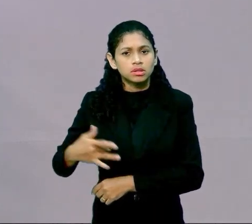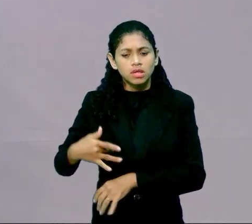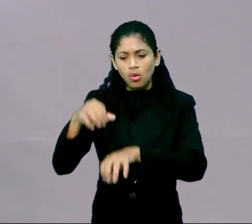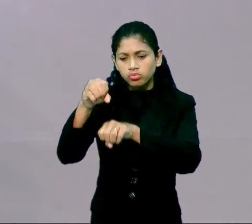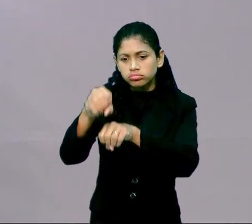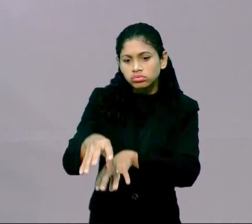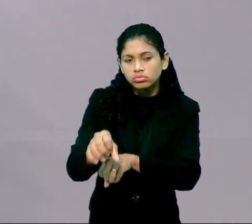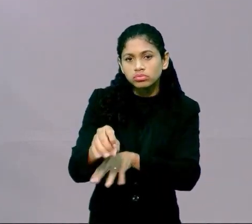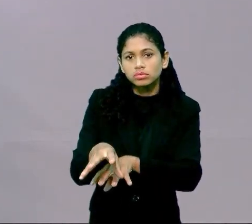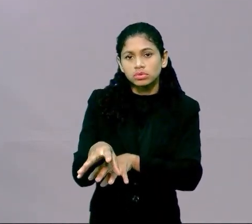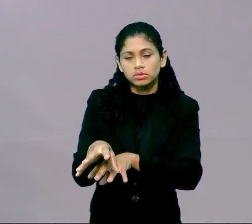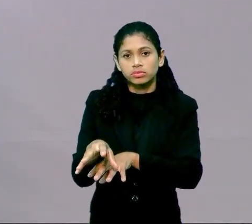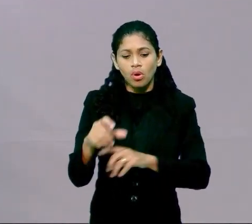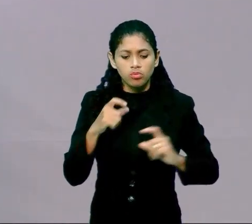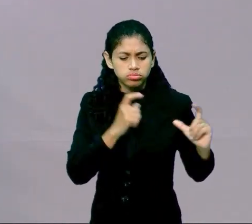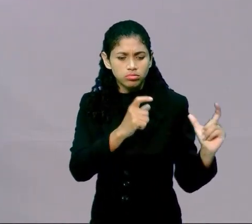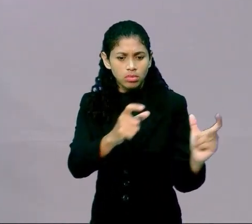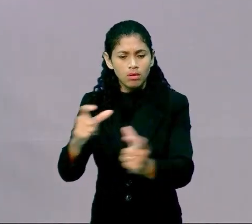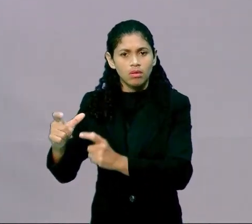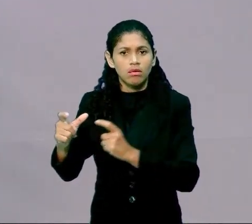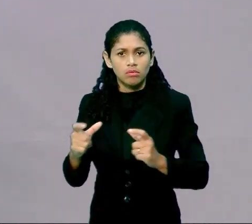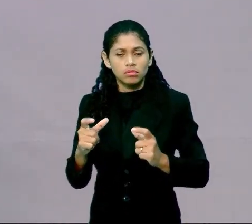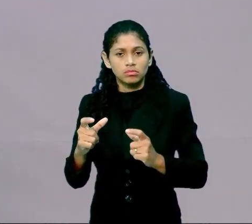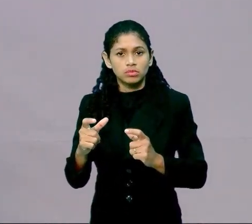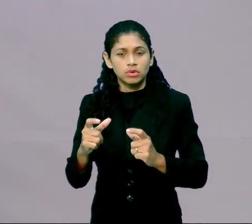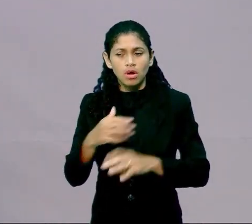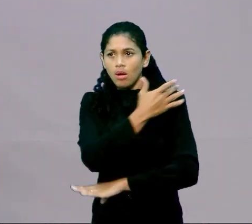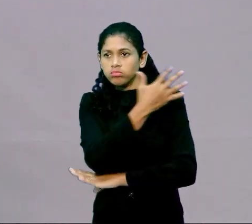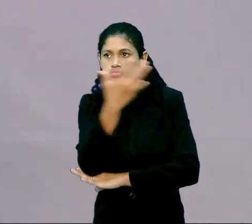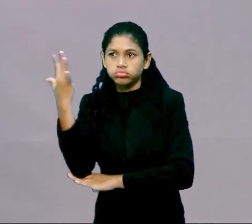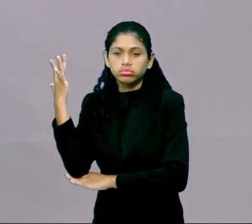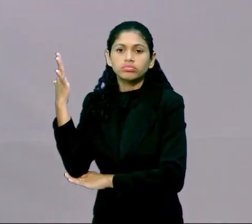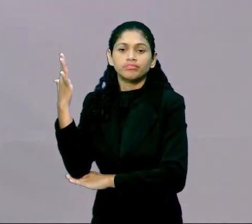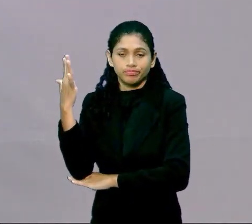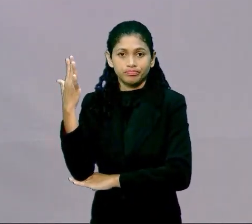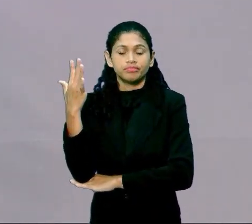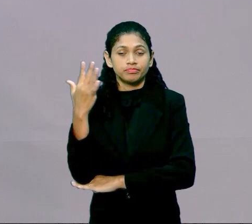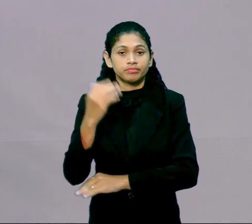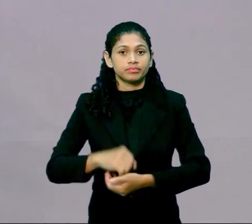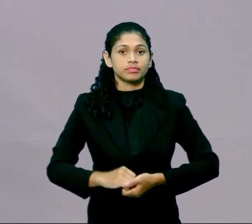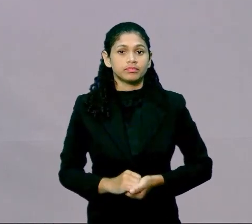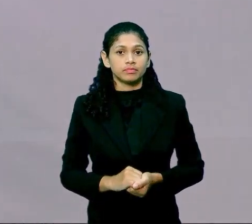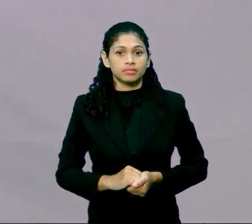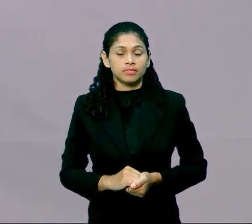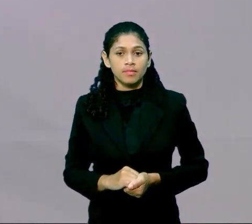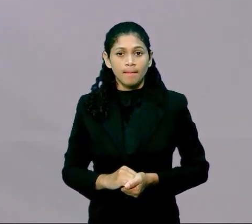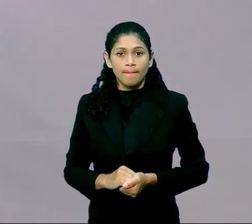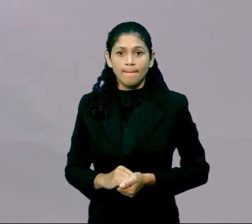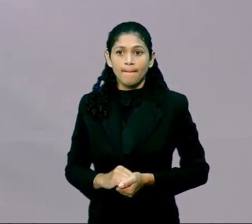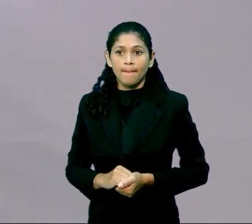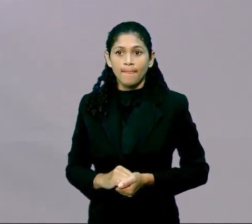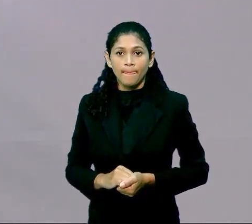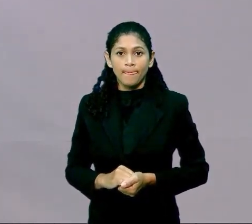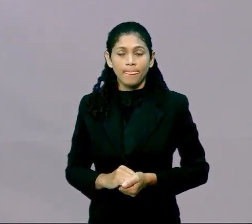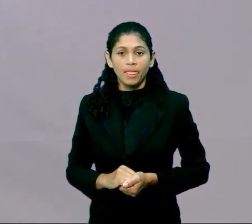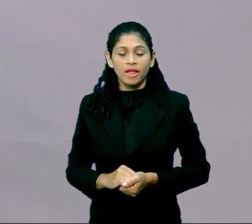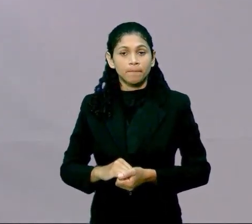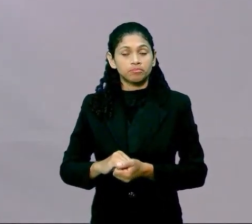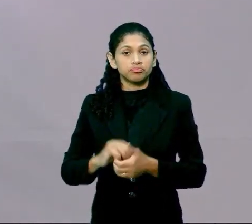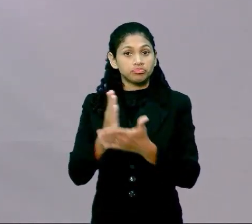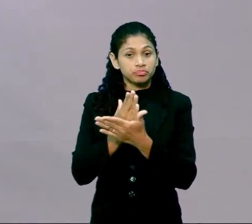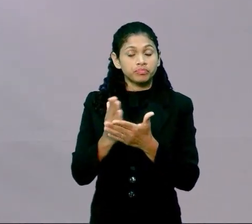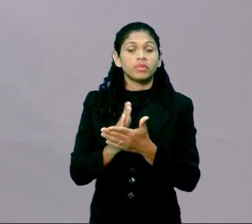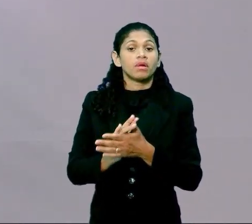educação, na área ambiental, ou seja, muitas das vezes são executoras